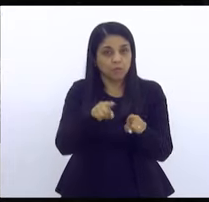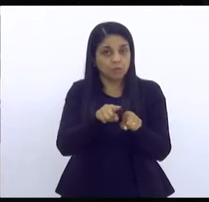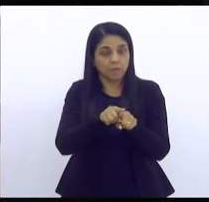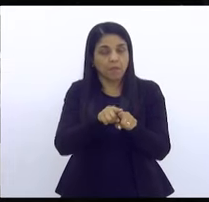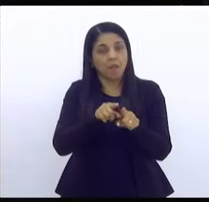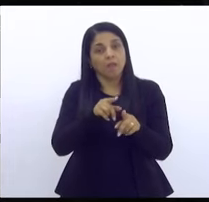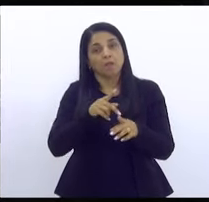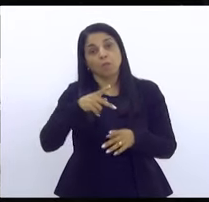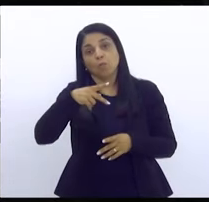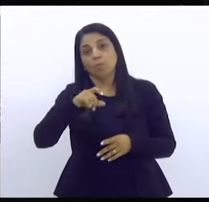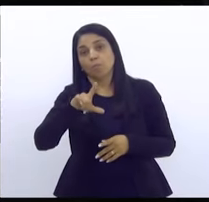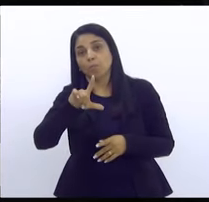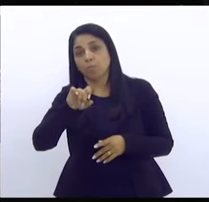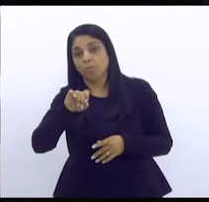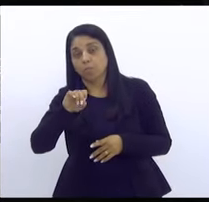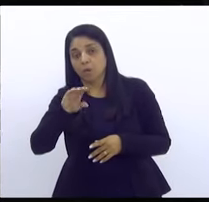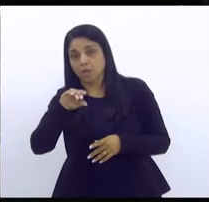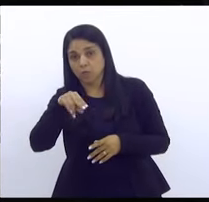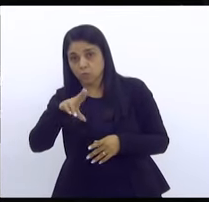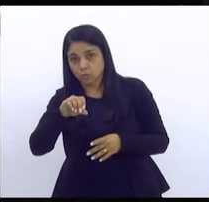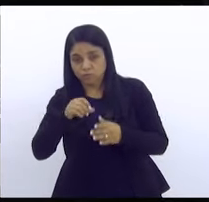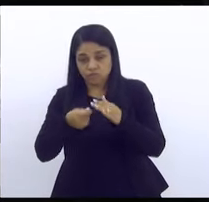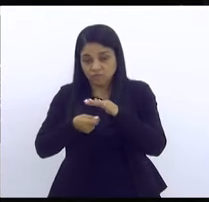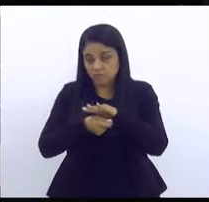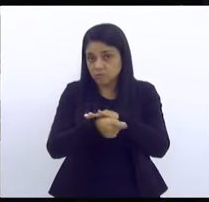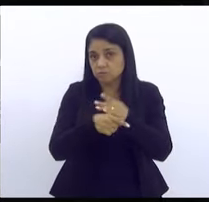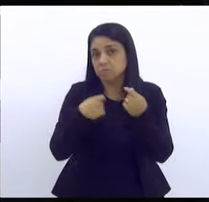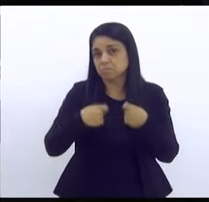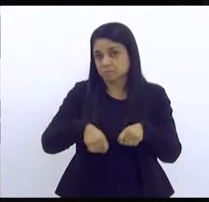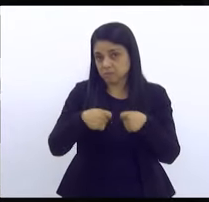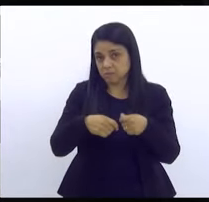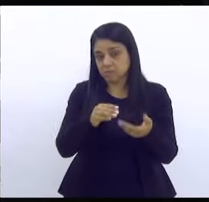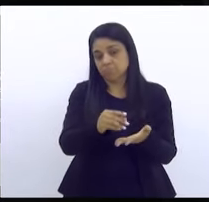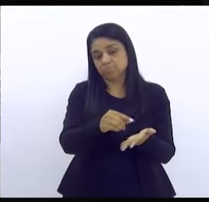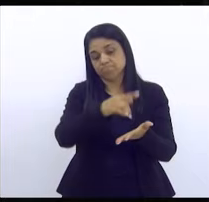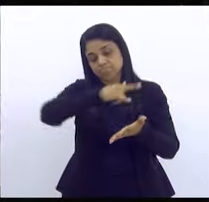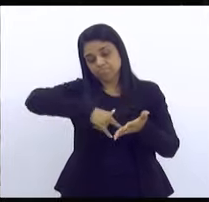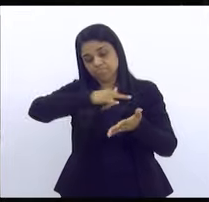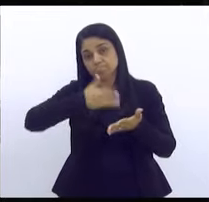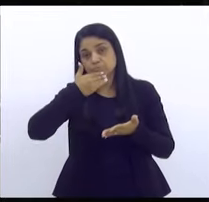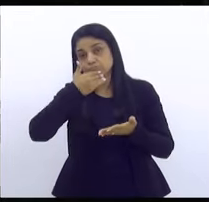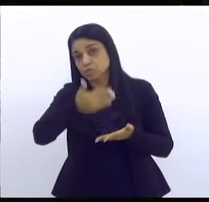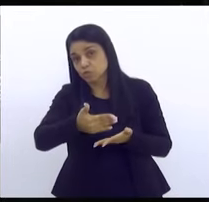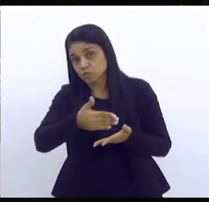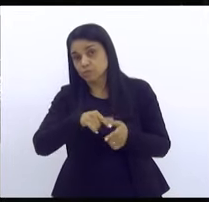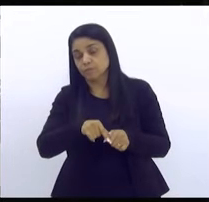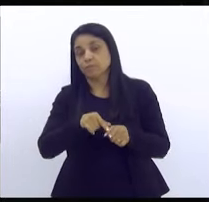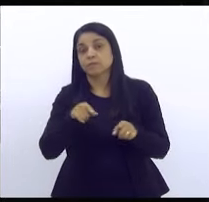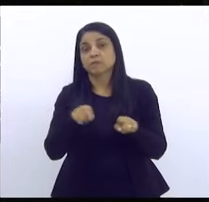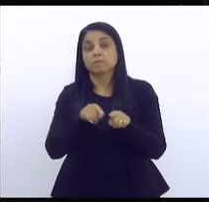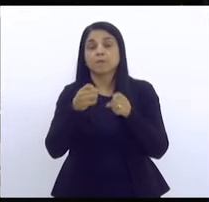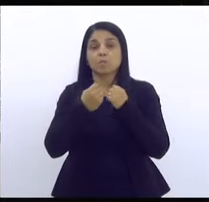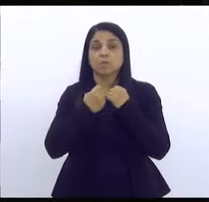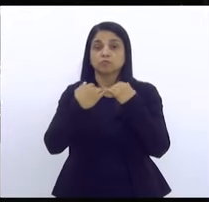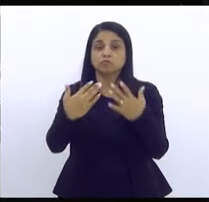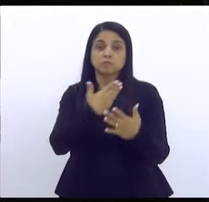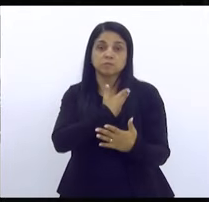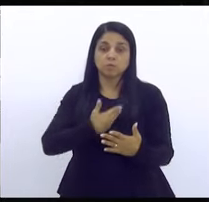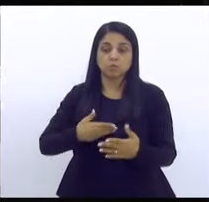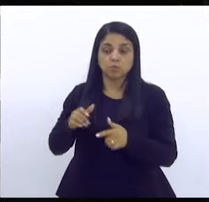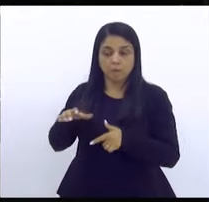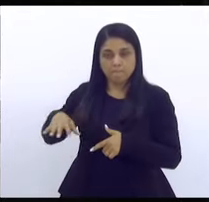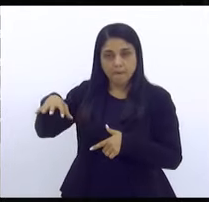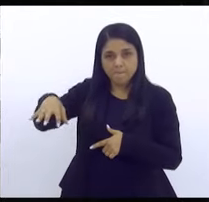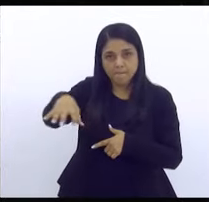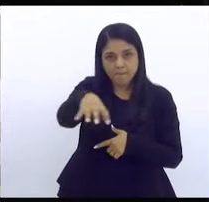investimento. Mas uma medida importantíssima, deputada, é a necessidade de audiência pública regional,